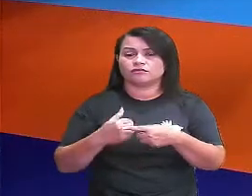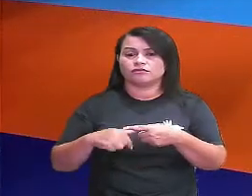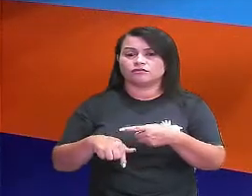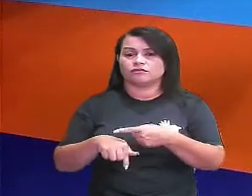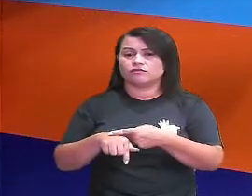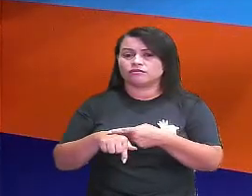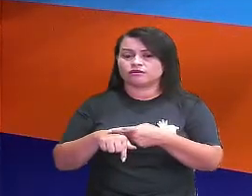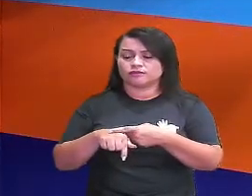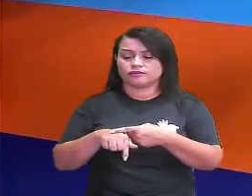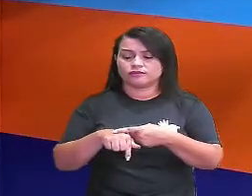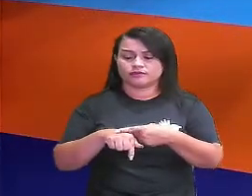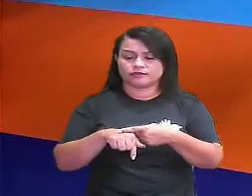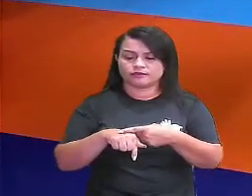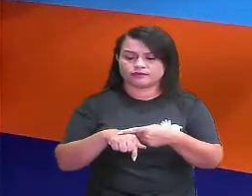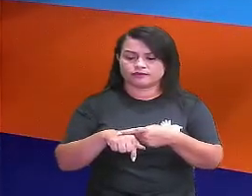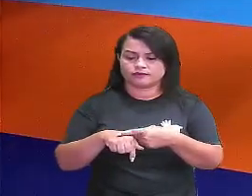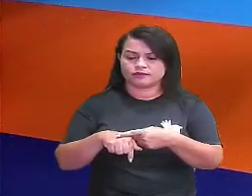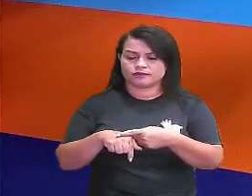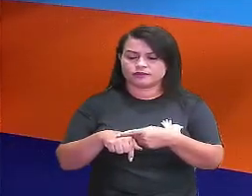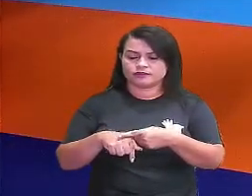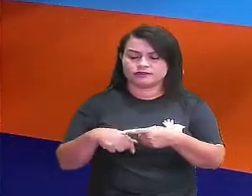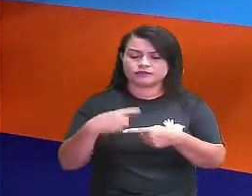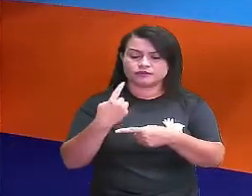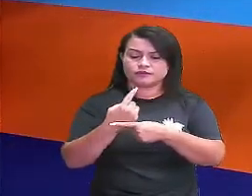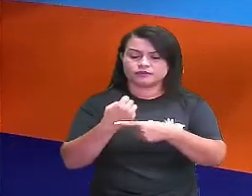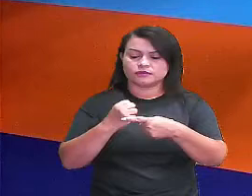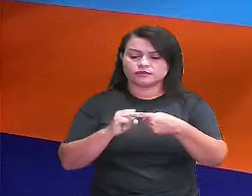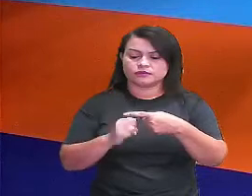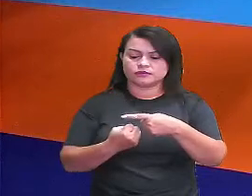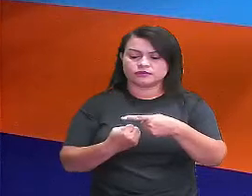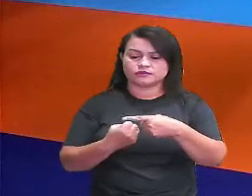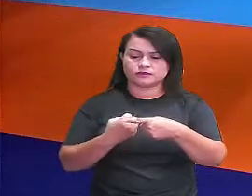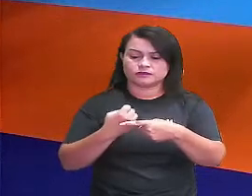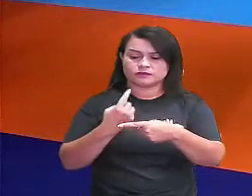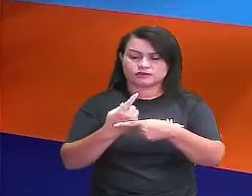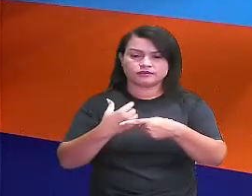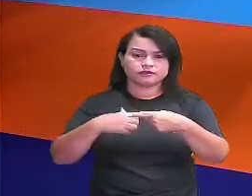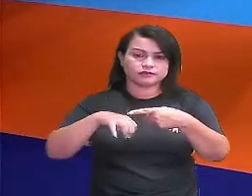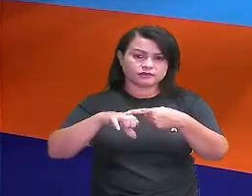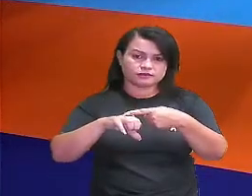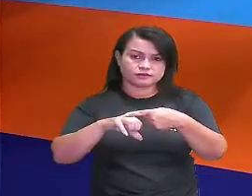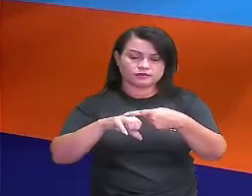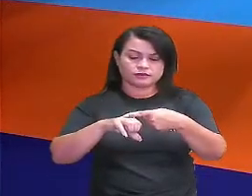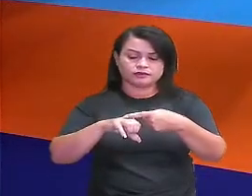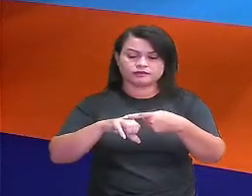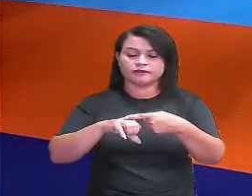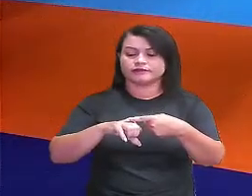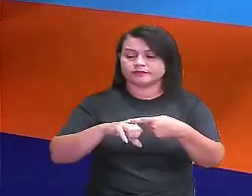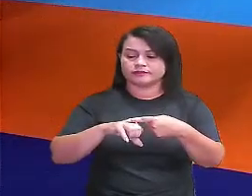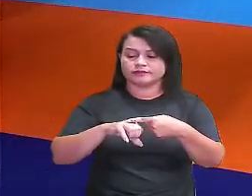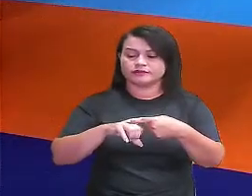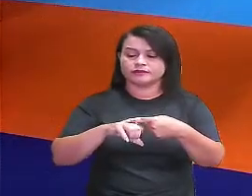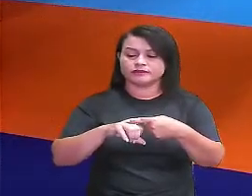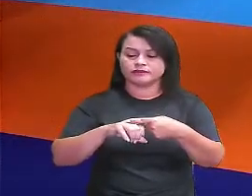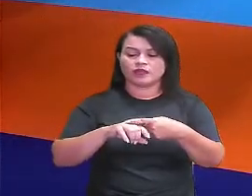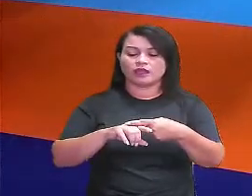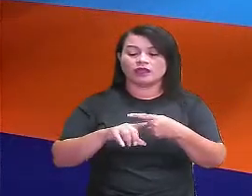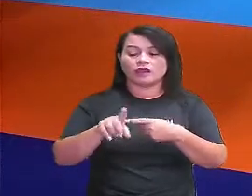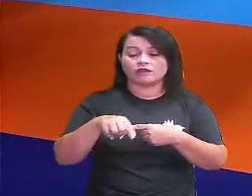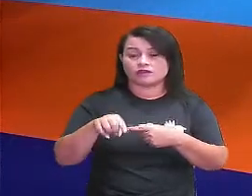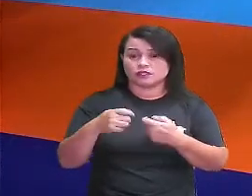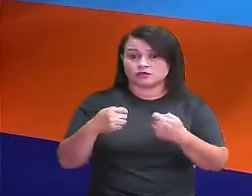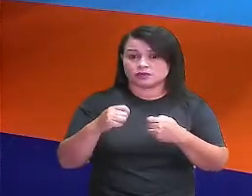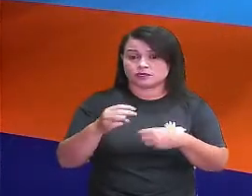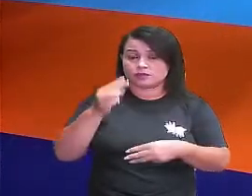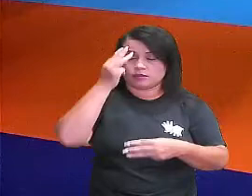7, 1/7, 1 sobre 8, 1/8 e 1 sobre 9, 1/9, tá? E aí eu preciso que você